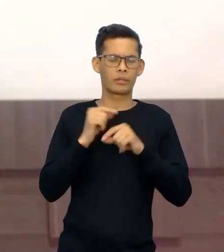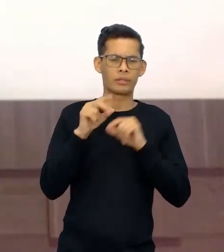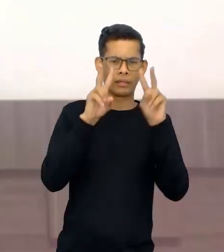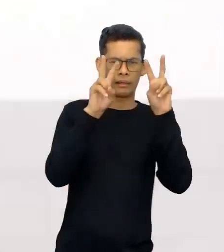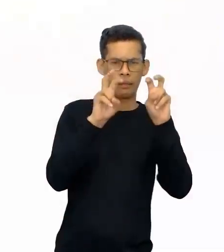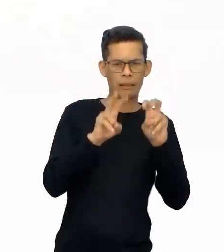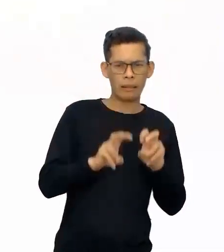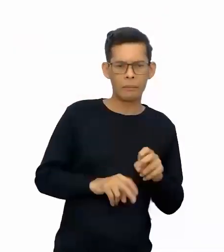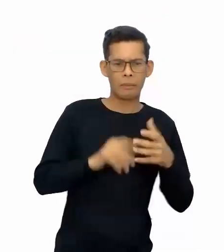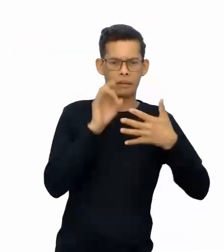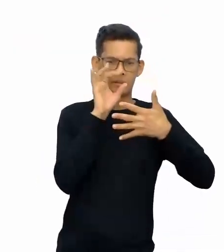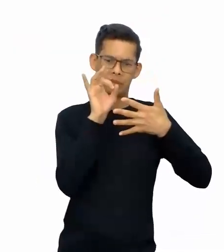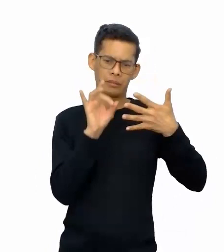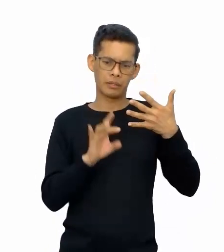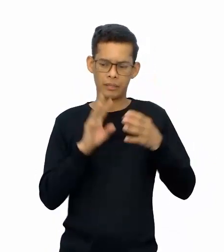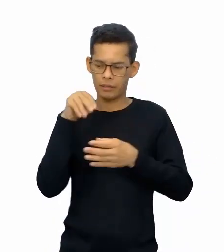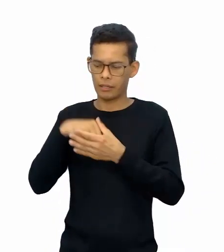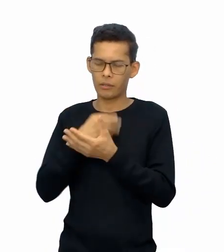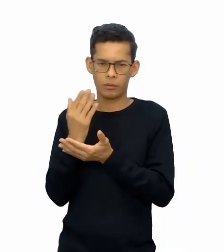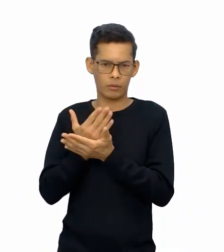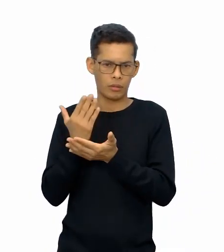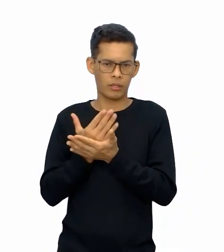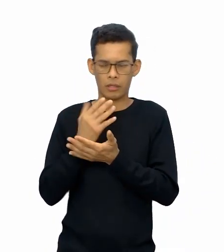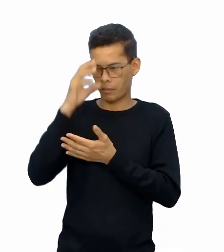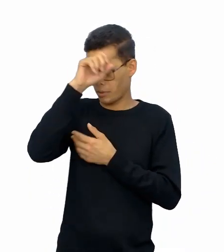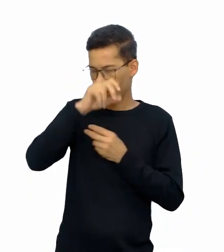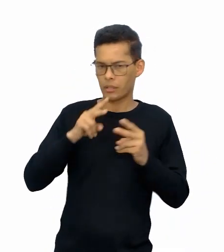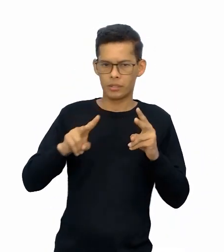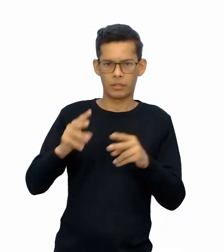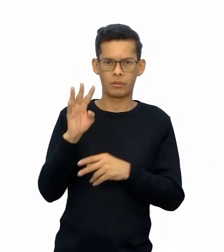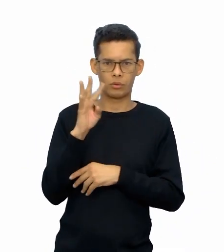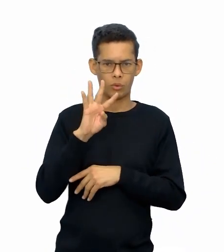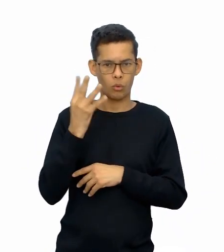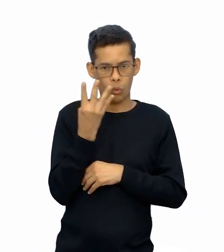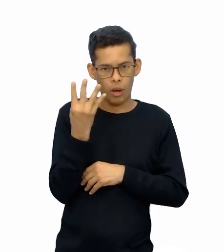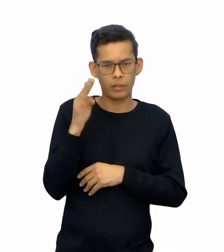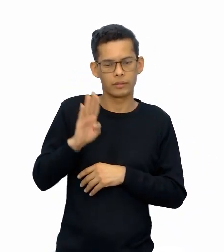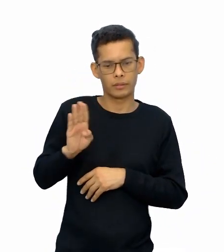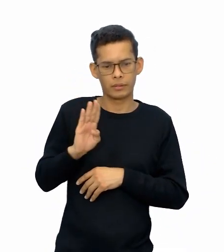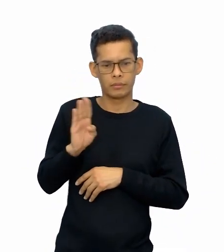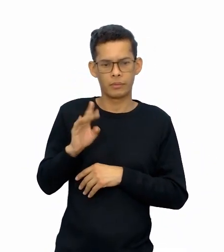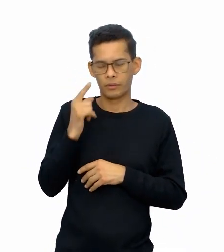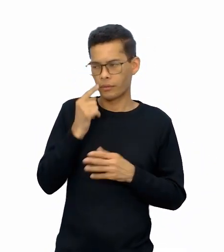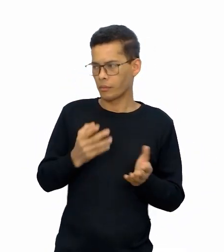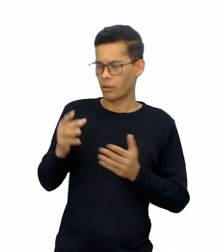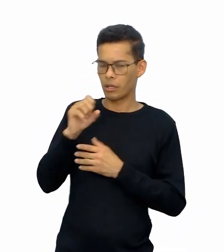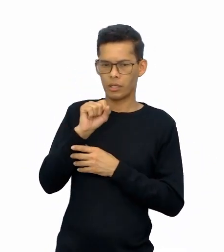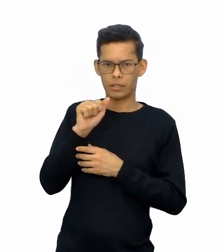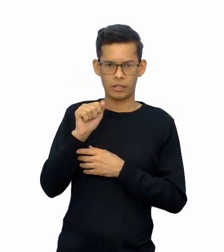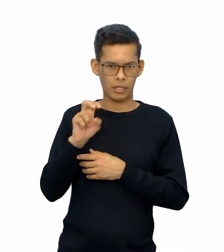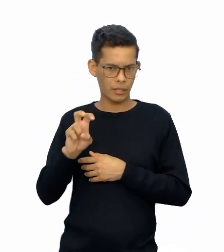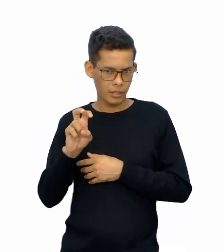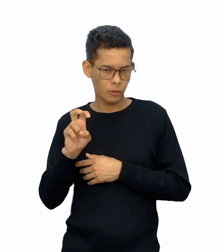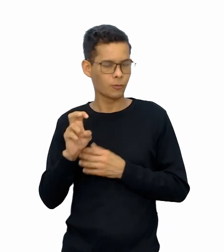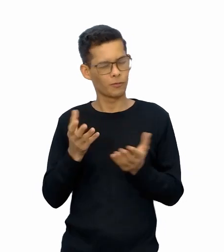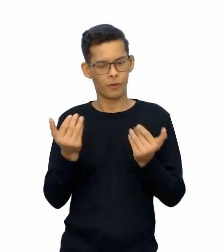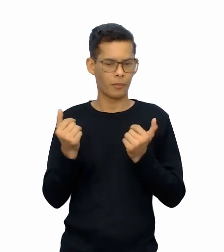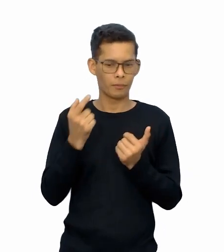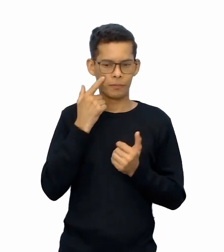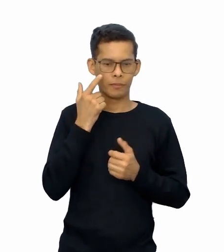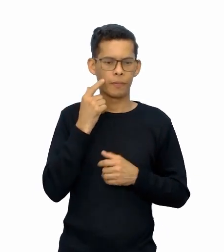serão trabalhadas no caderno Aprender Sempre do 4º bimestre. Vamos dar uma olhada na SA5? Então, pode-se observar